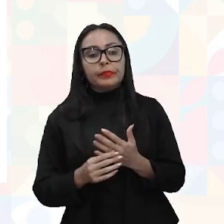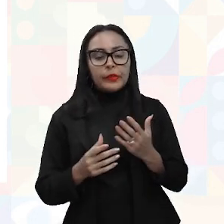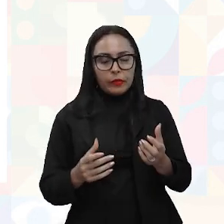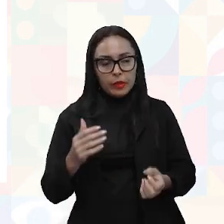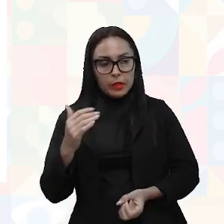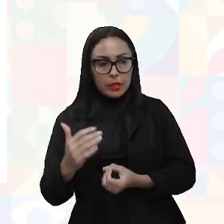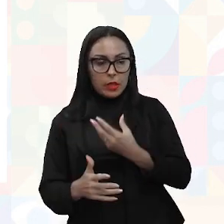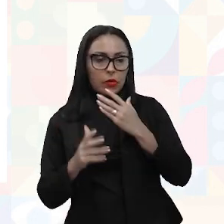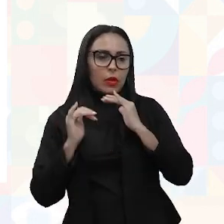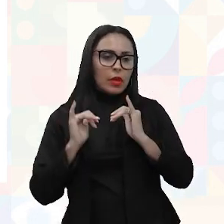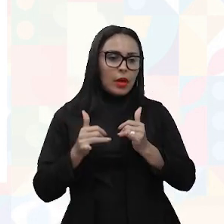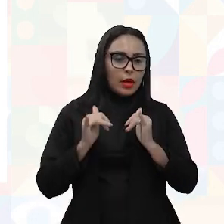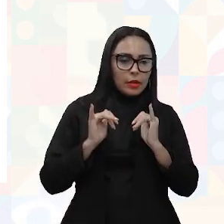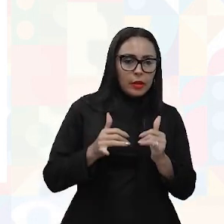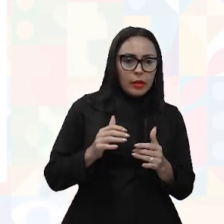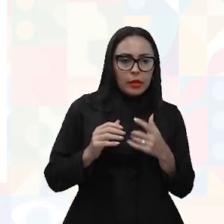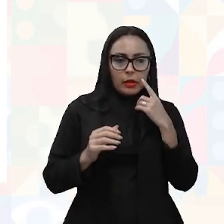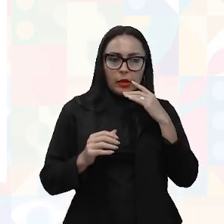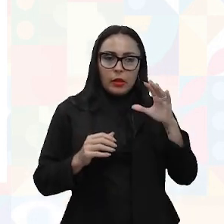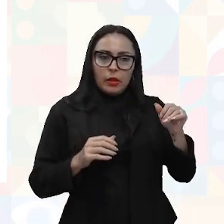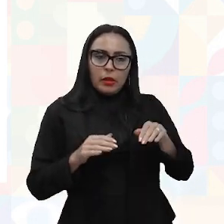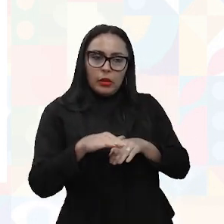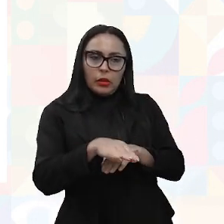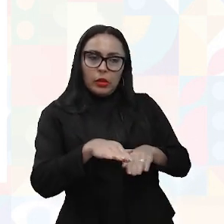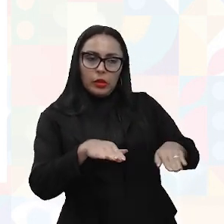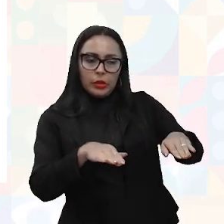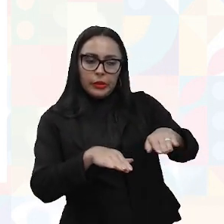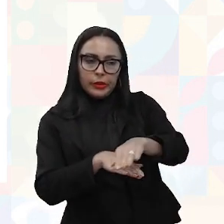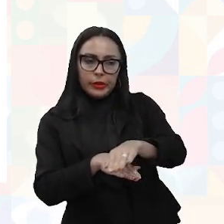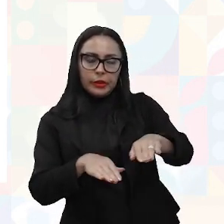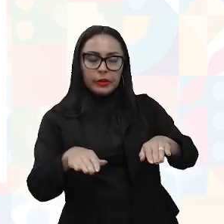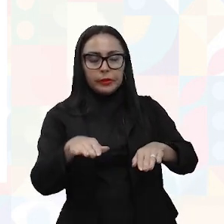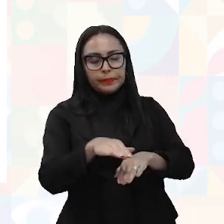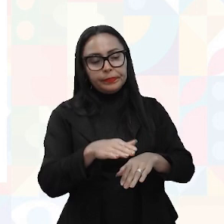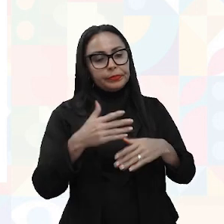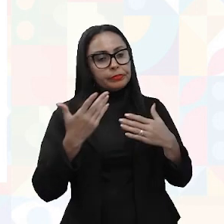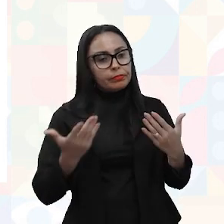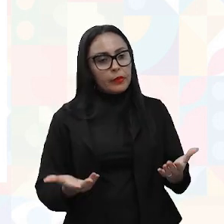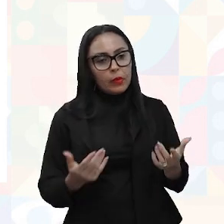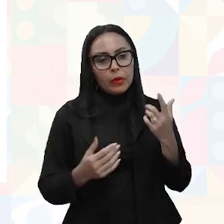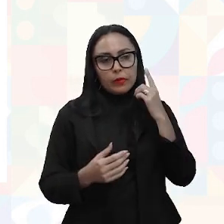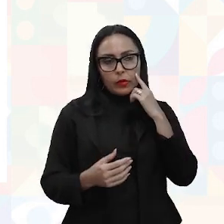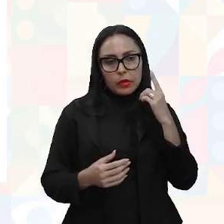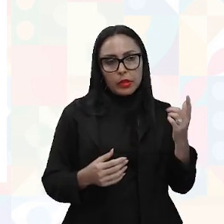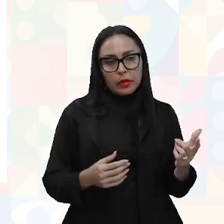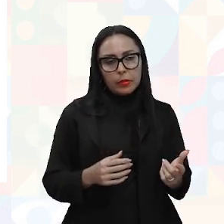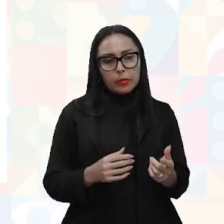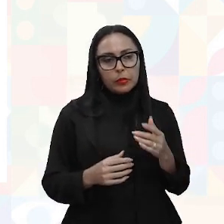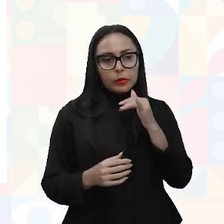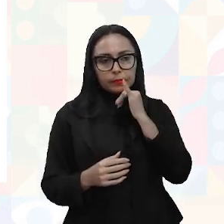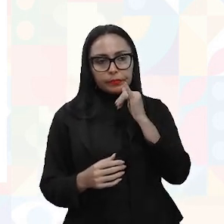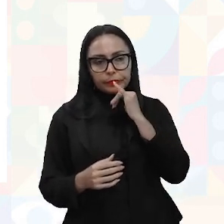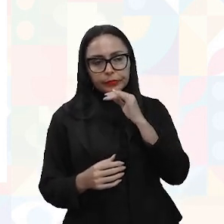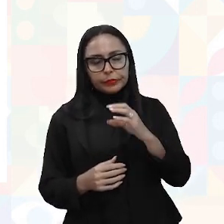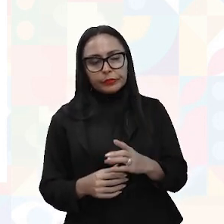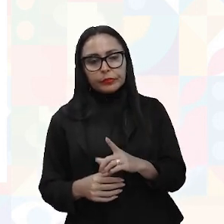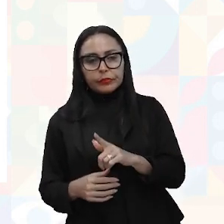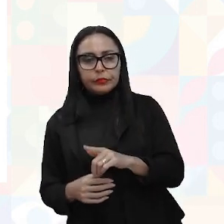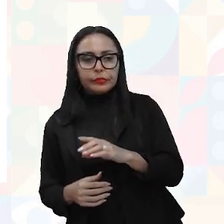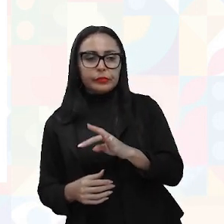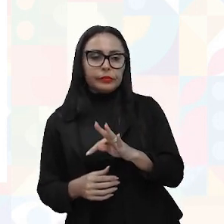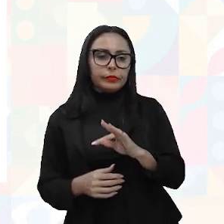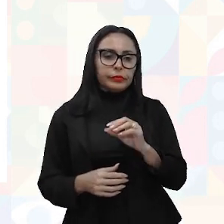criando a narrativa. O jogo não é só pegar um carro e ir do ponto A para o B. É pegar um carro e ir do ponto A, por exemplo, GTA é um jogo tipo,